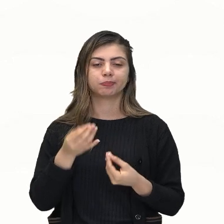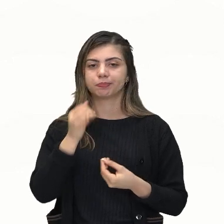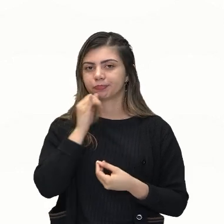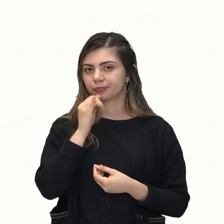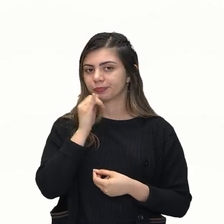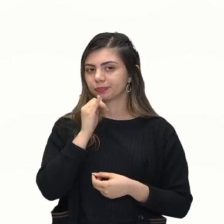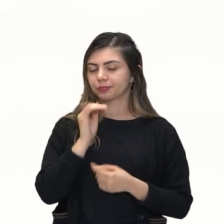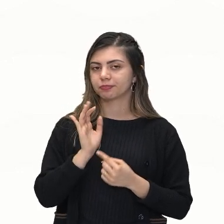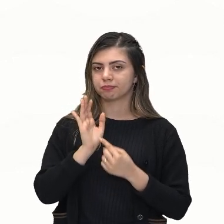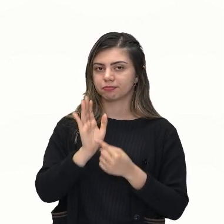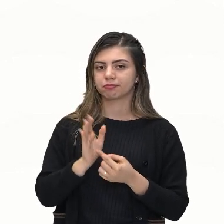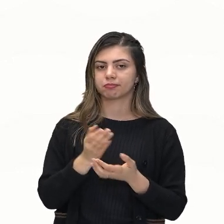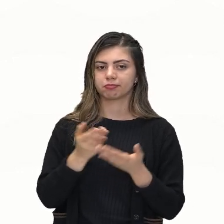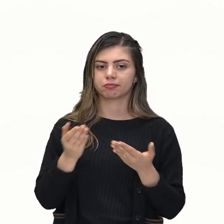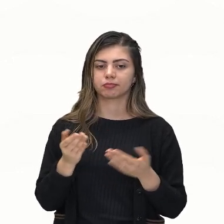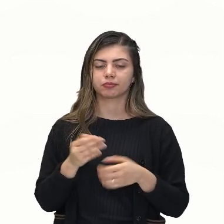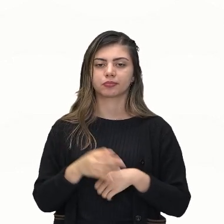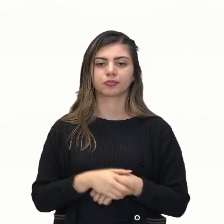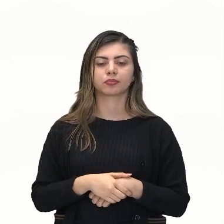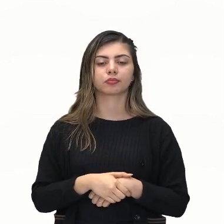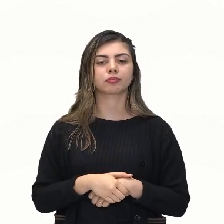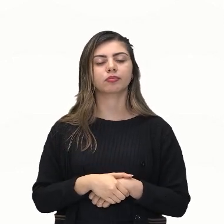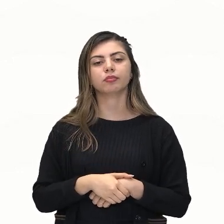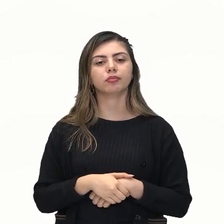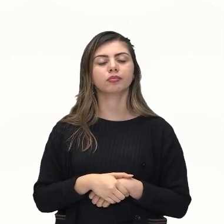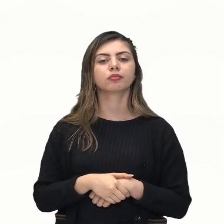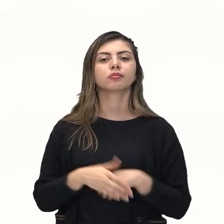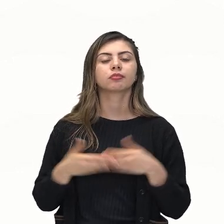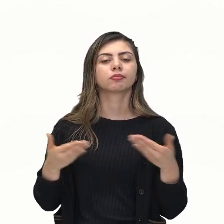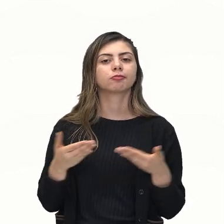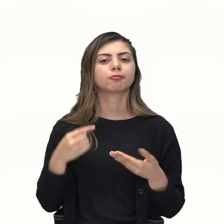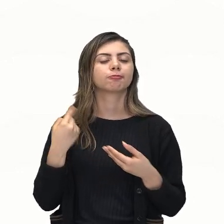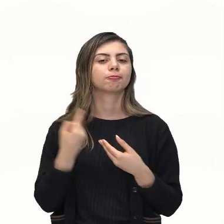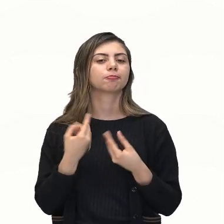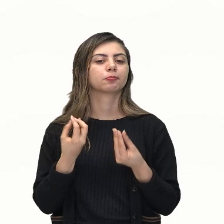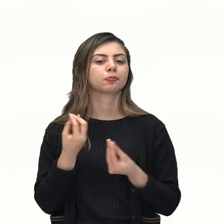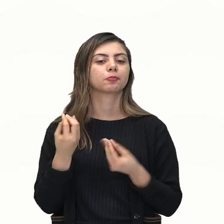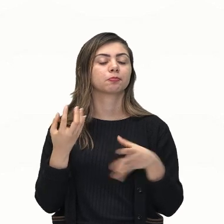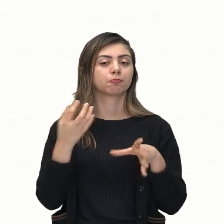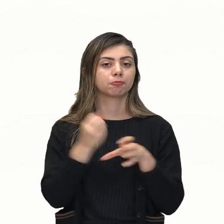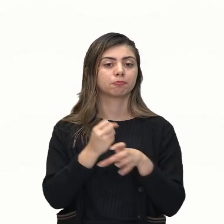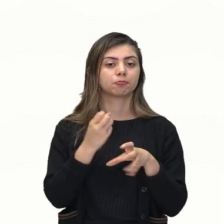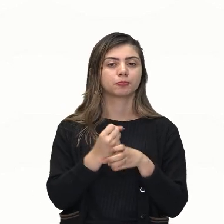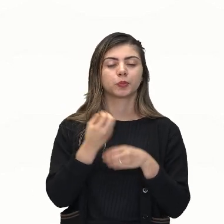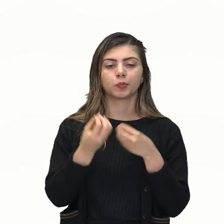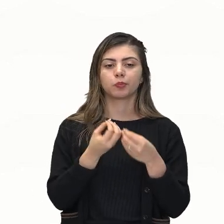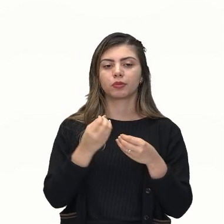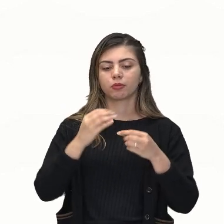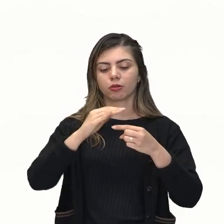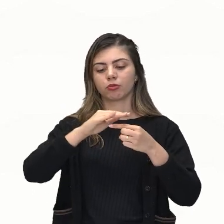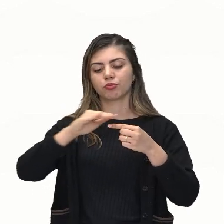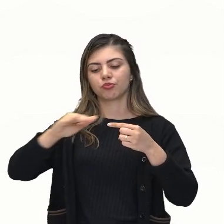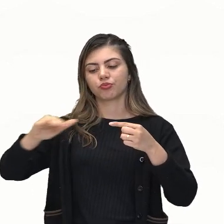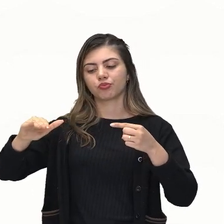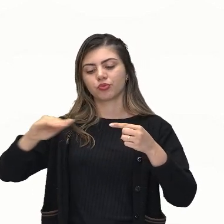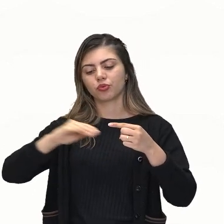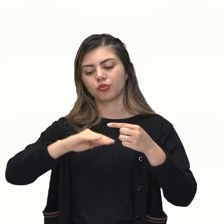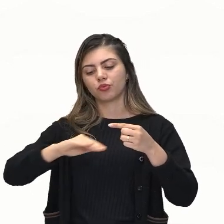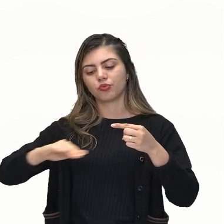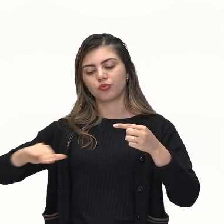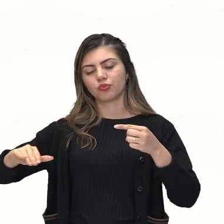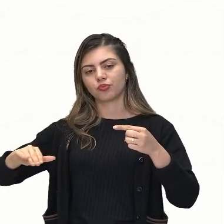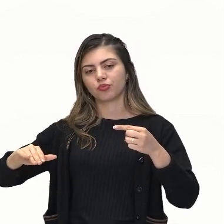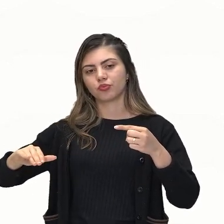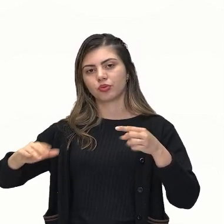repare, só voltar aqui. A gente vai somar agora os valores que estão horizontalmente aqui, ó. Eu